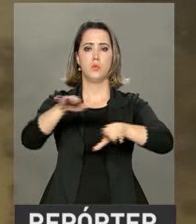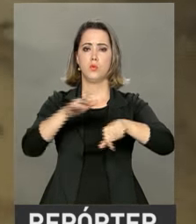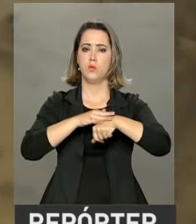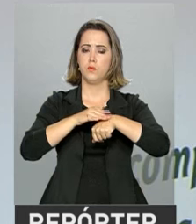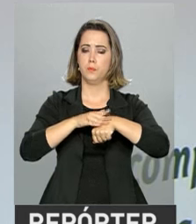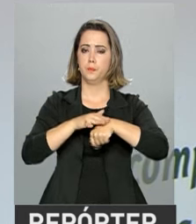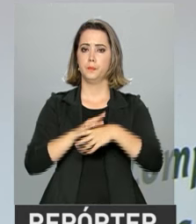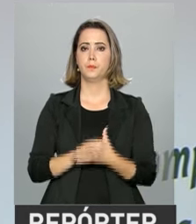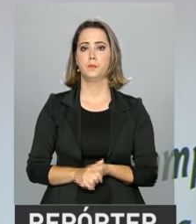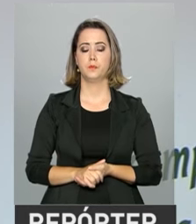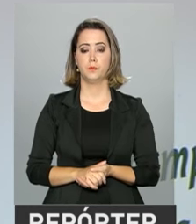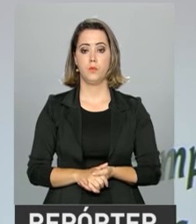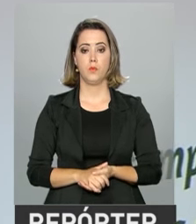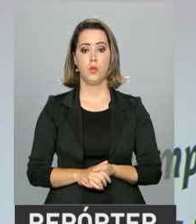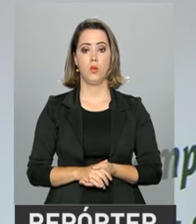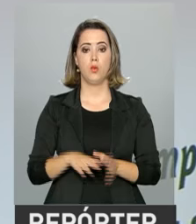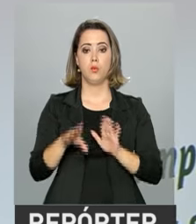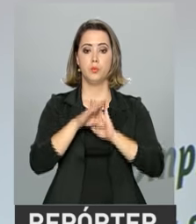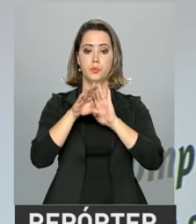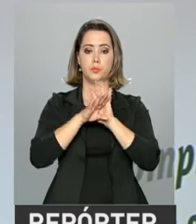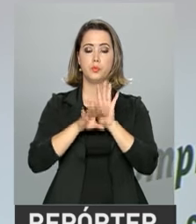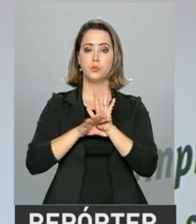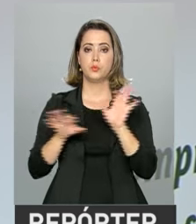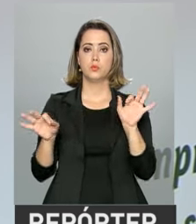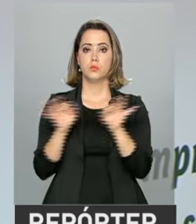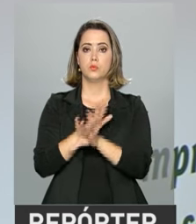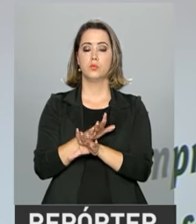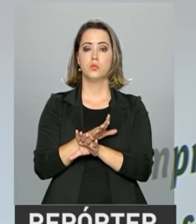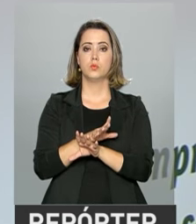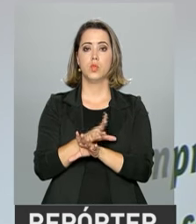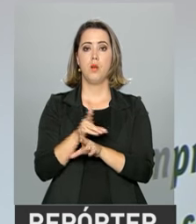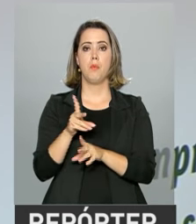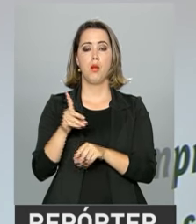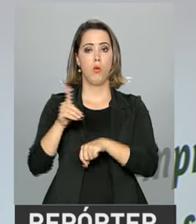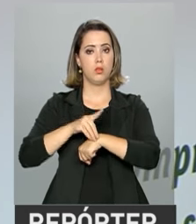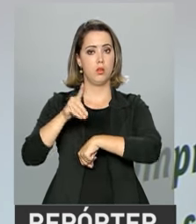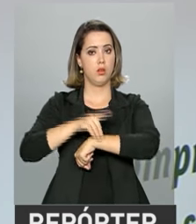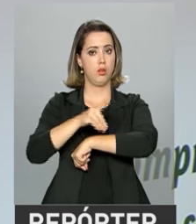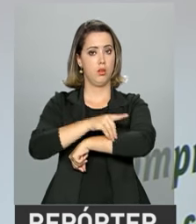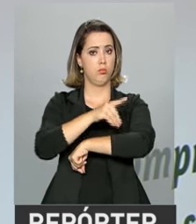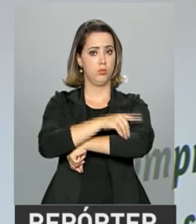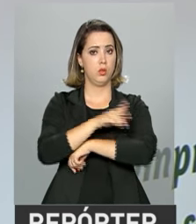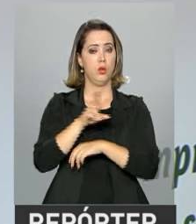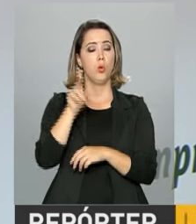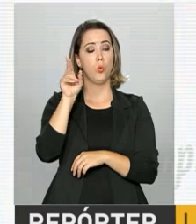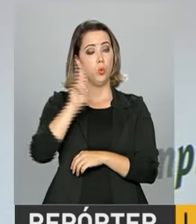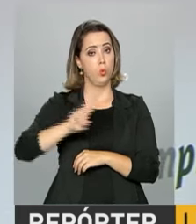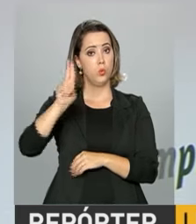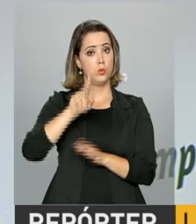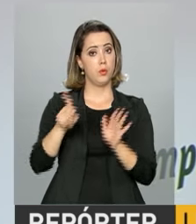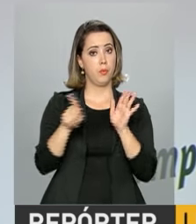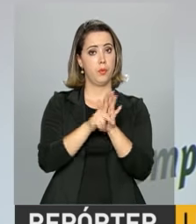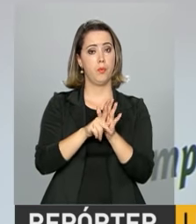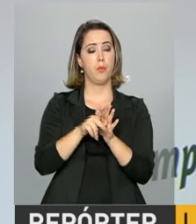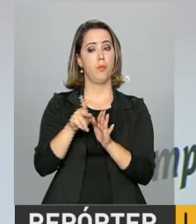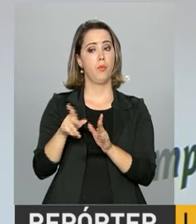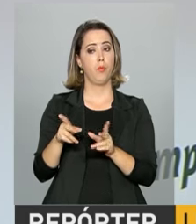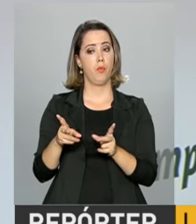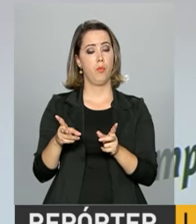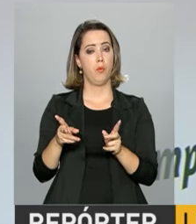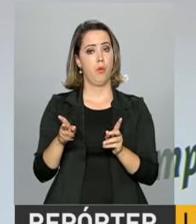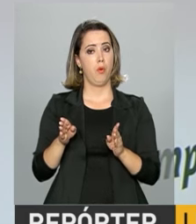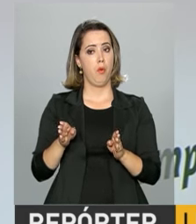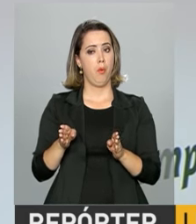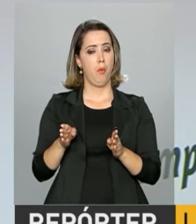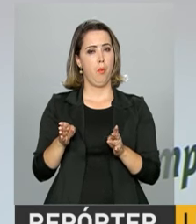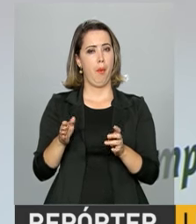e zika. O projeto Eliminar a Dengue usa uma bactéria naturalmente encontrada na natureza. O mosquito, então, ele